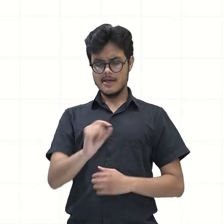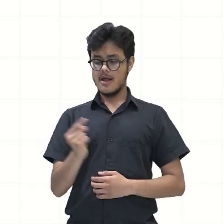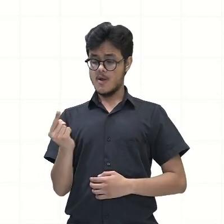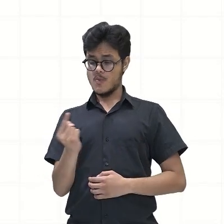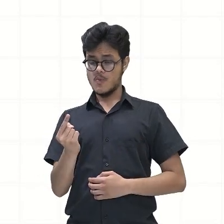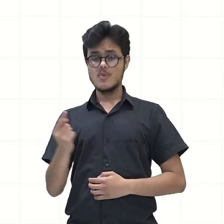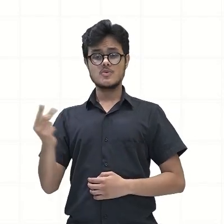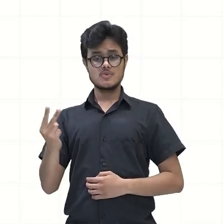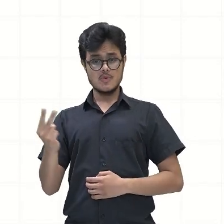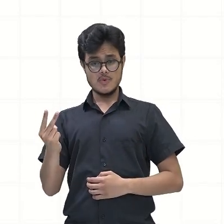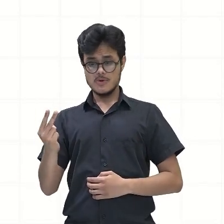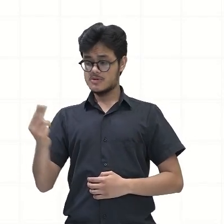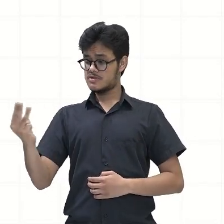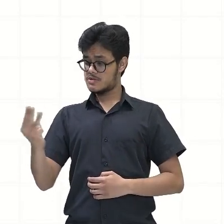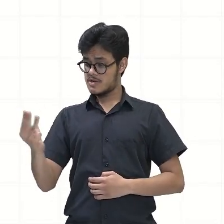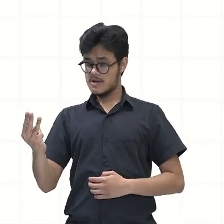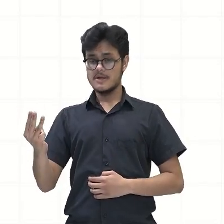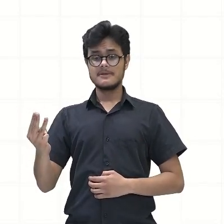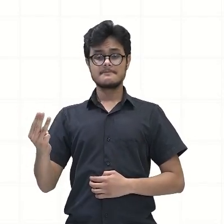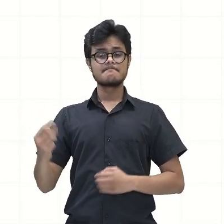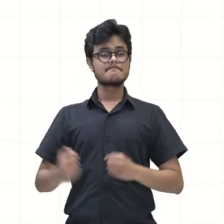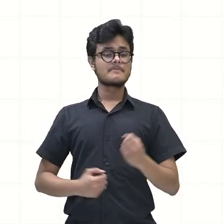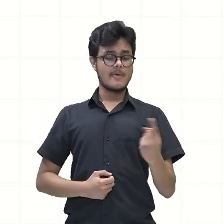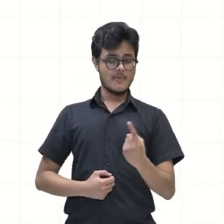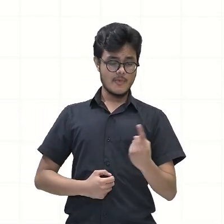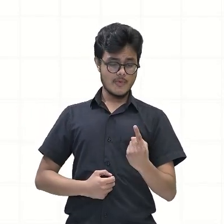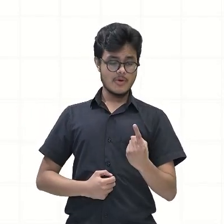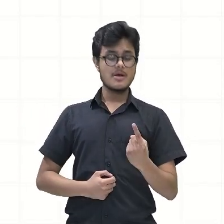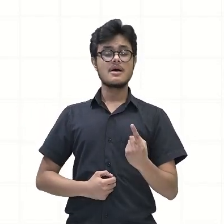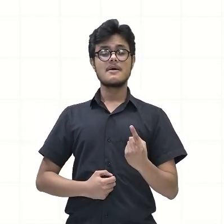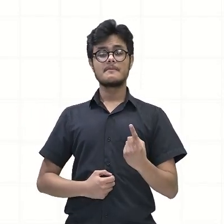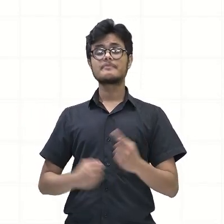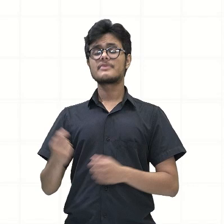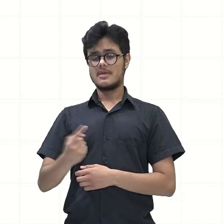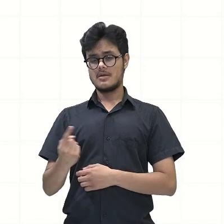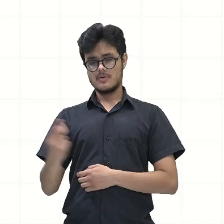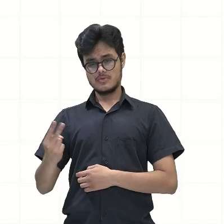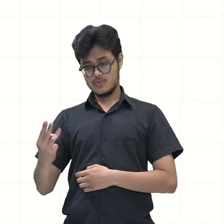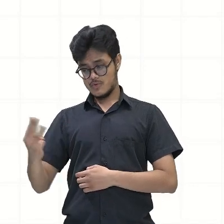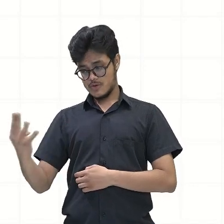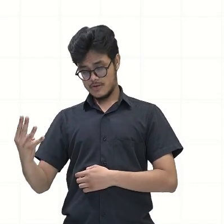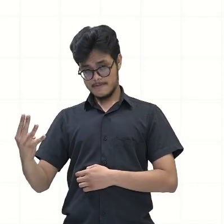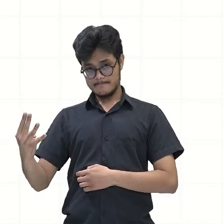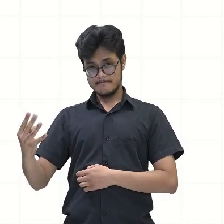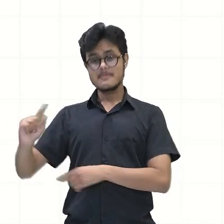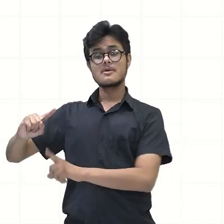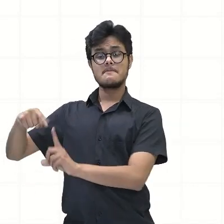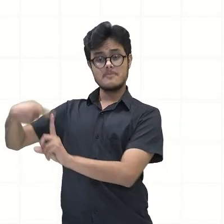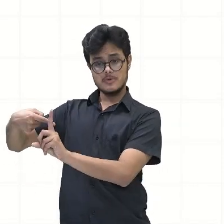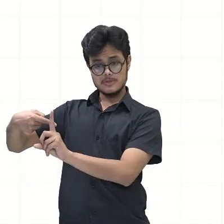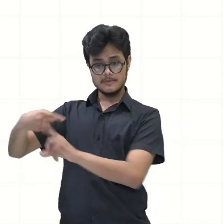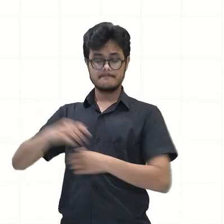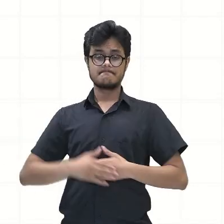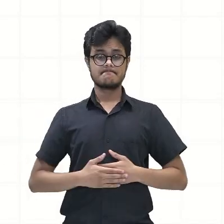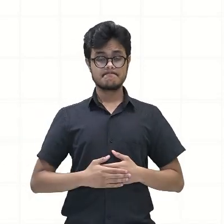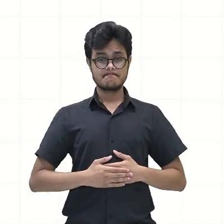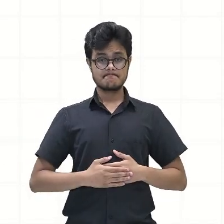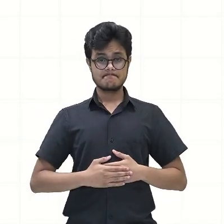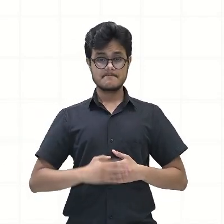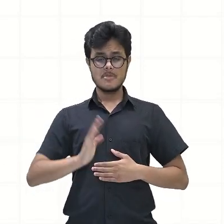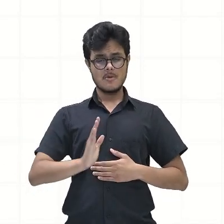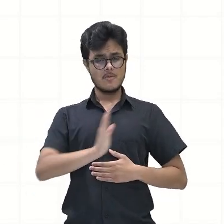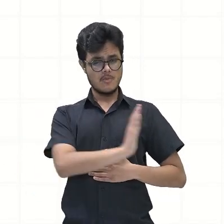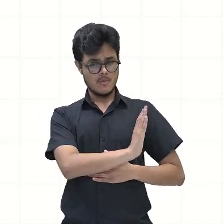é o eixo das abscissas, do lado direito temos os números positivos e do